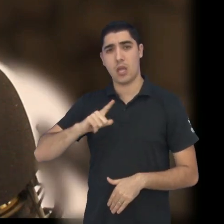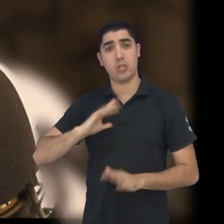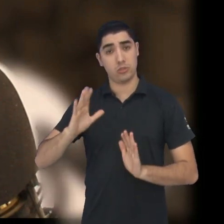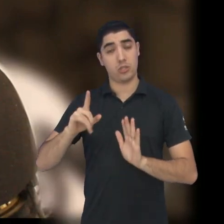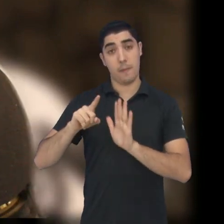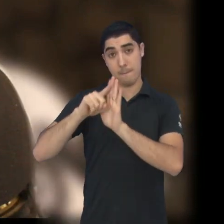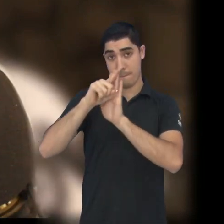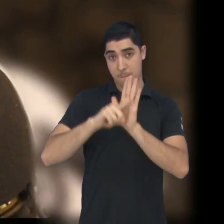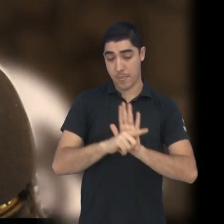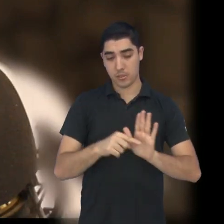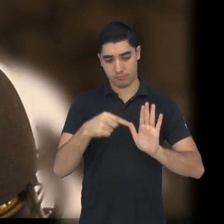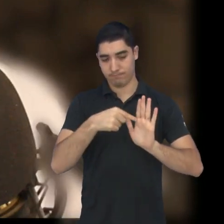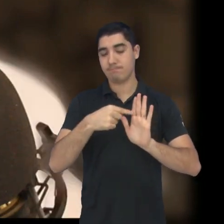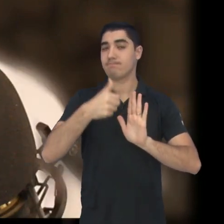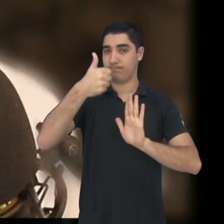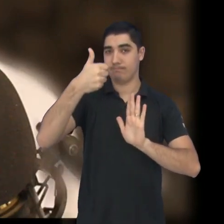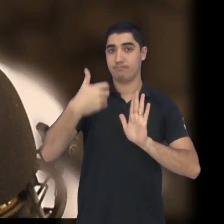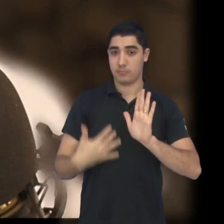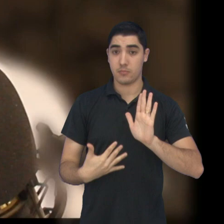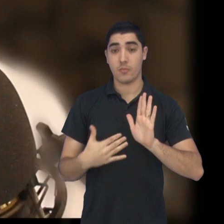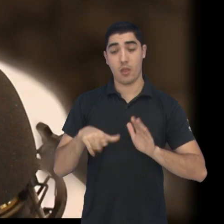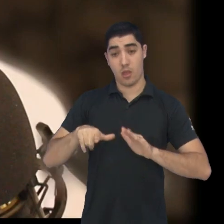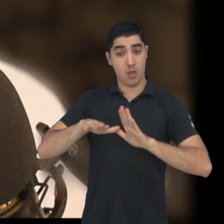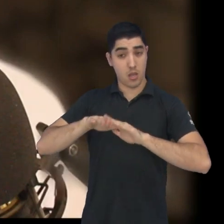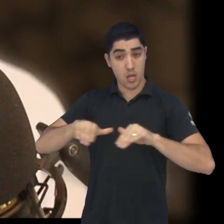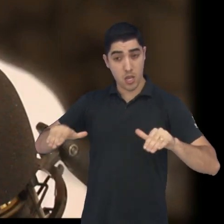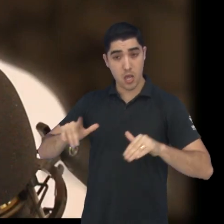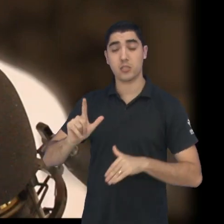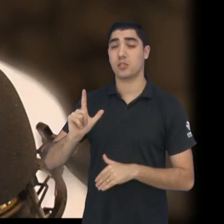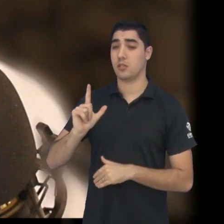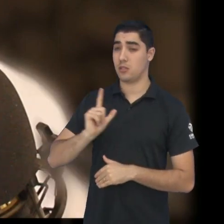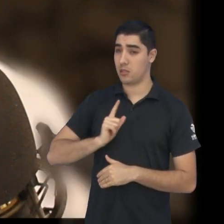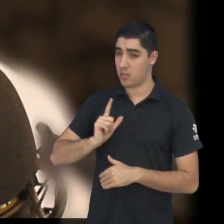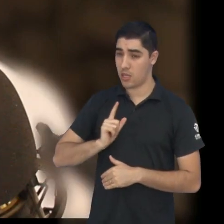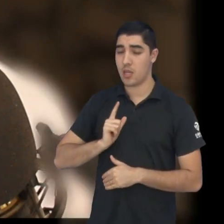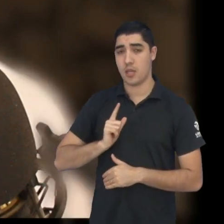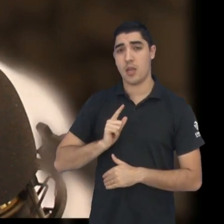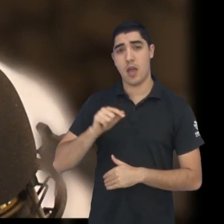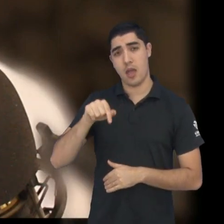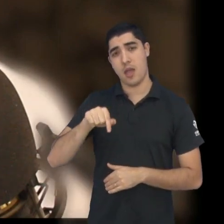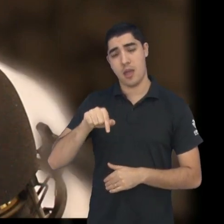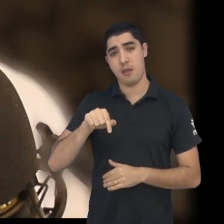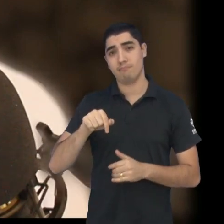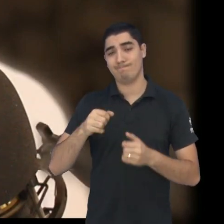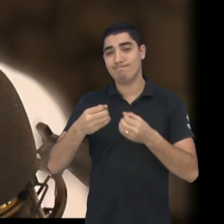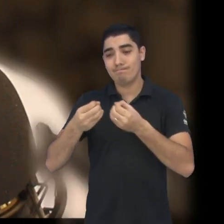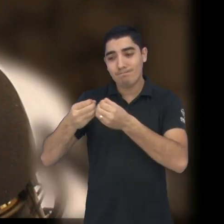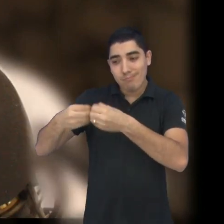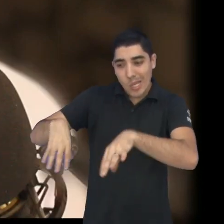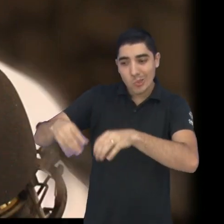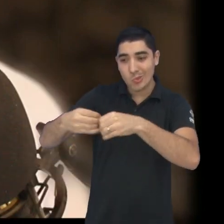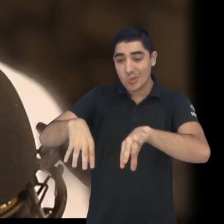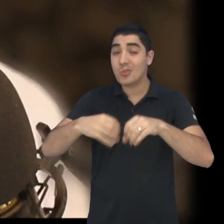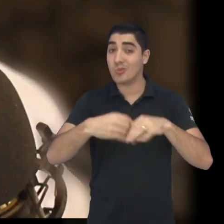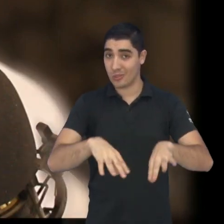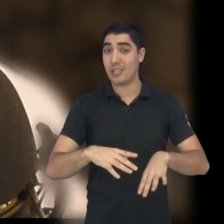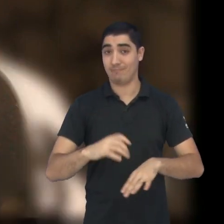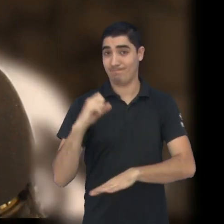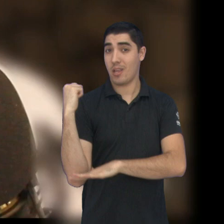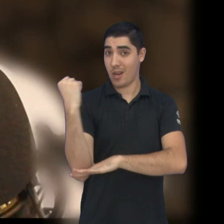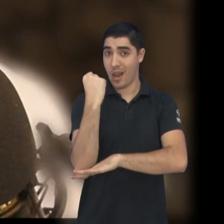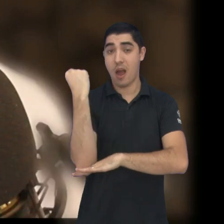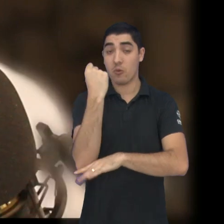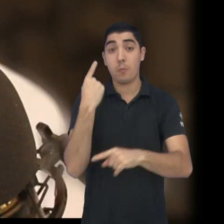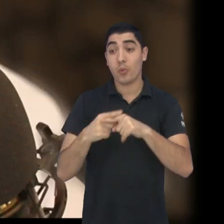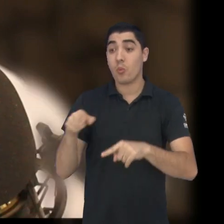que apontam de fato que as crianças são prejudicadas de maneira muito intensa pelo